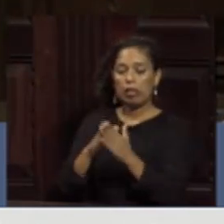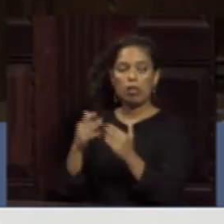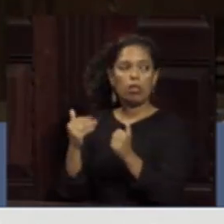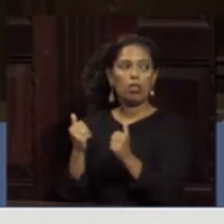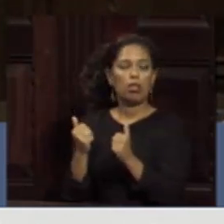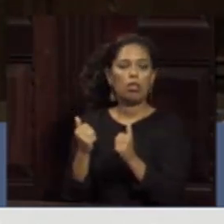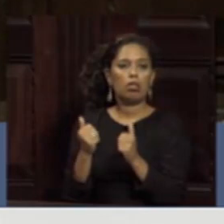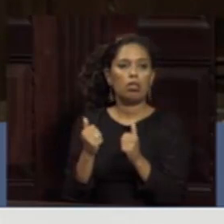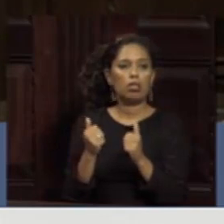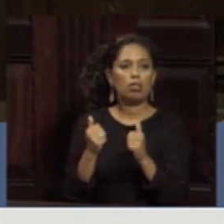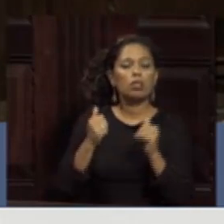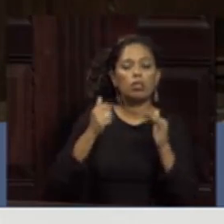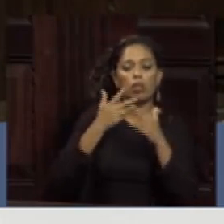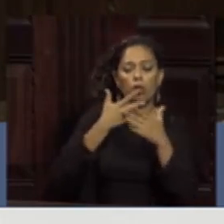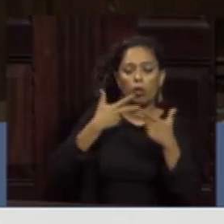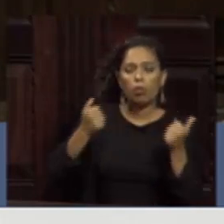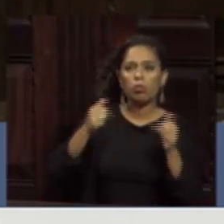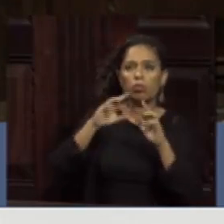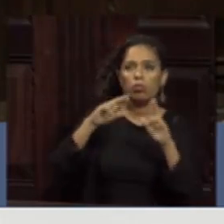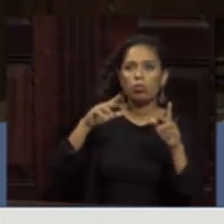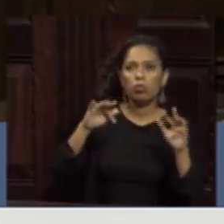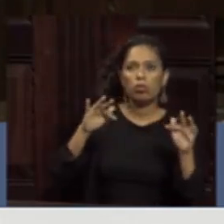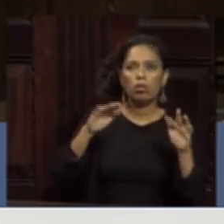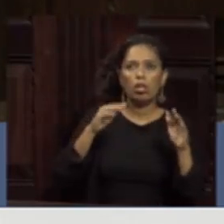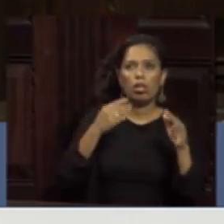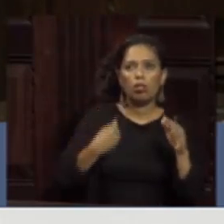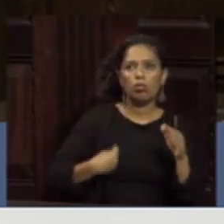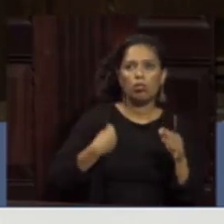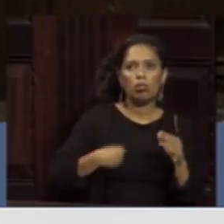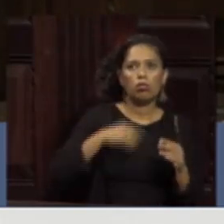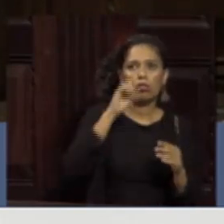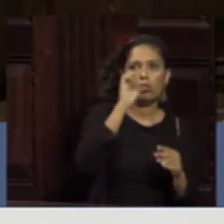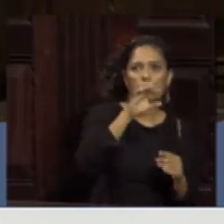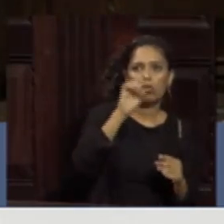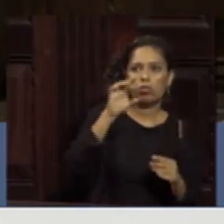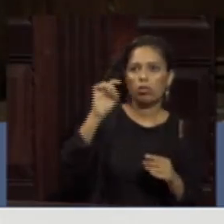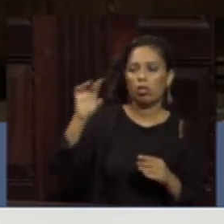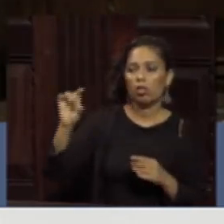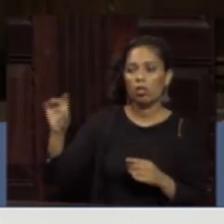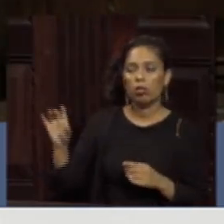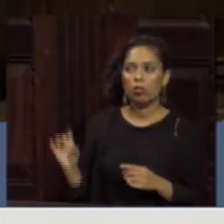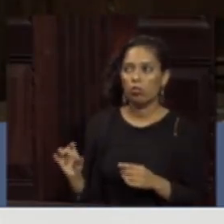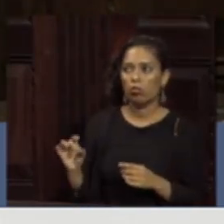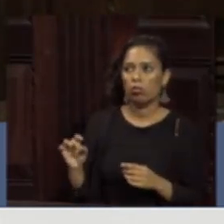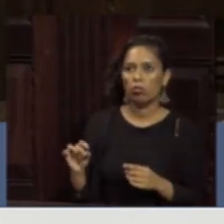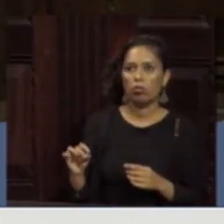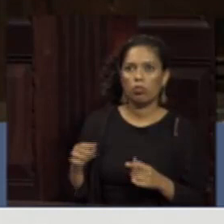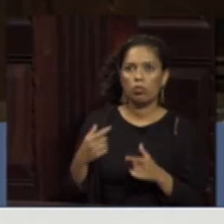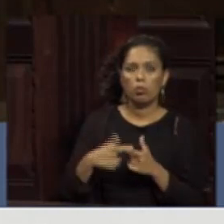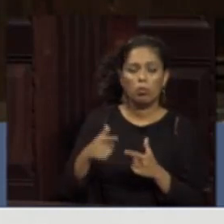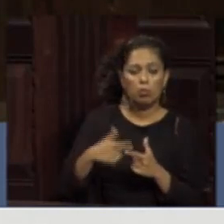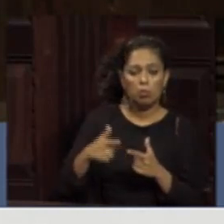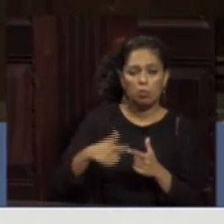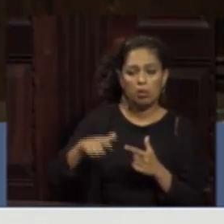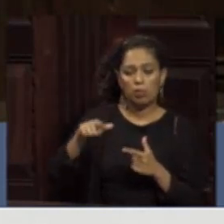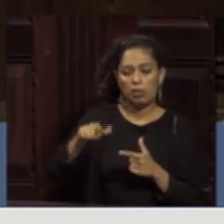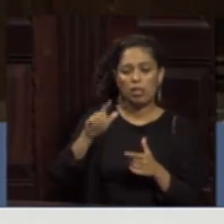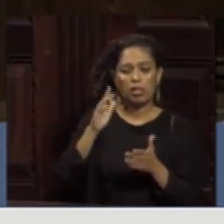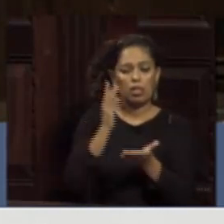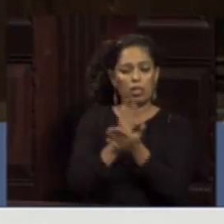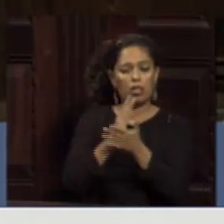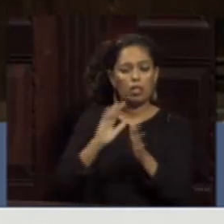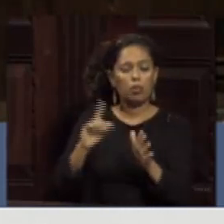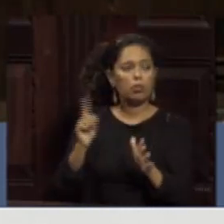desastre ambiental que ainda não foi devidamente punido.